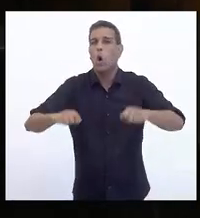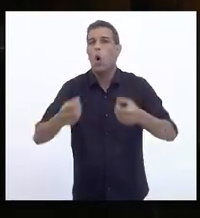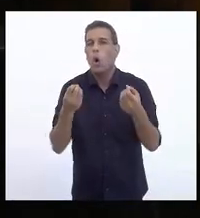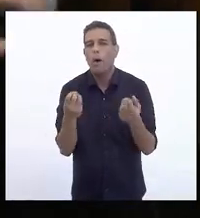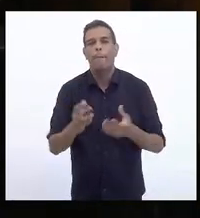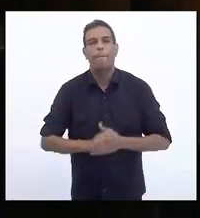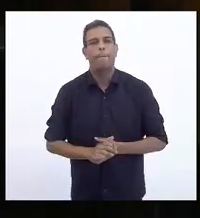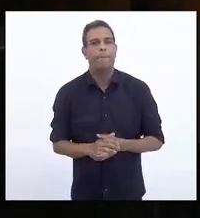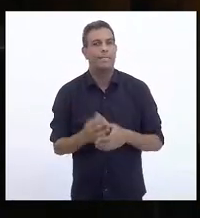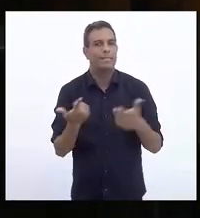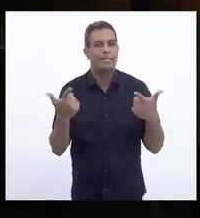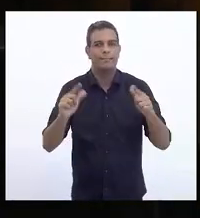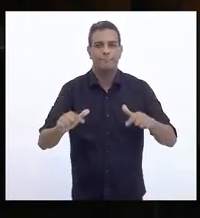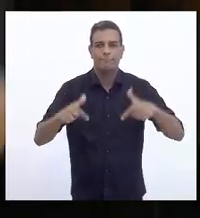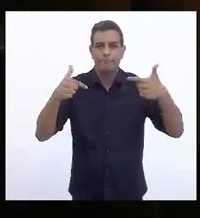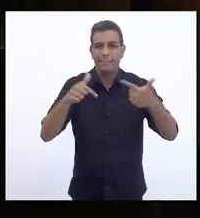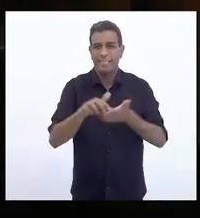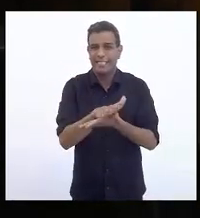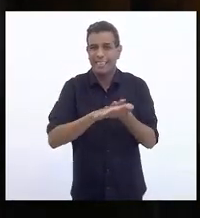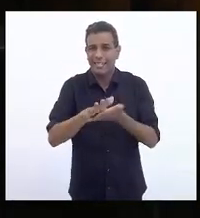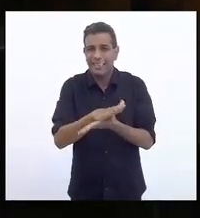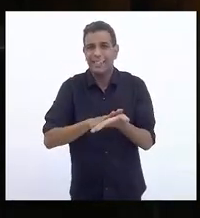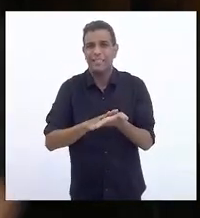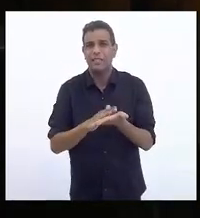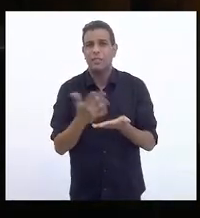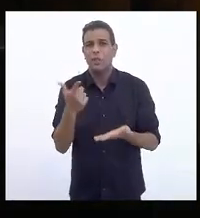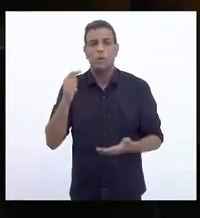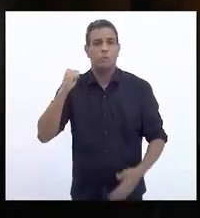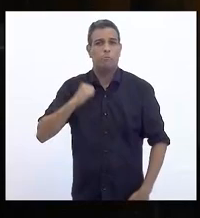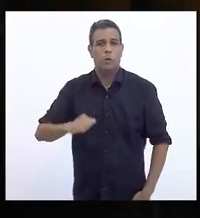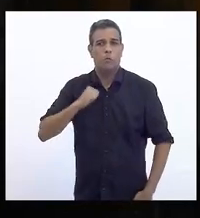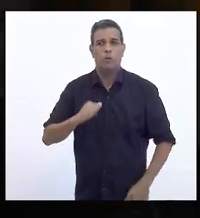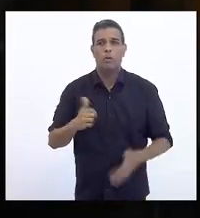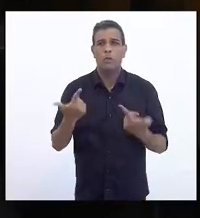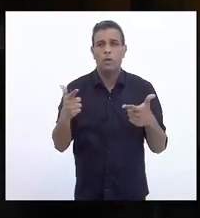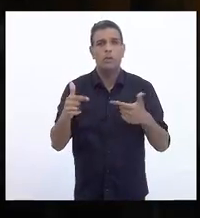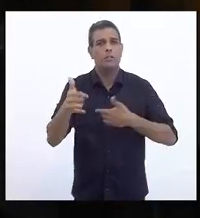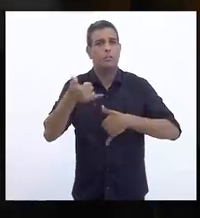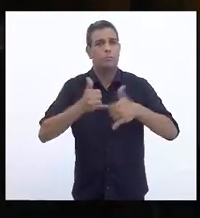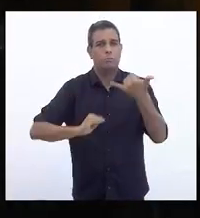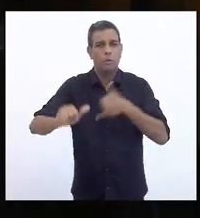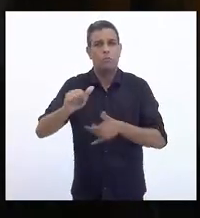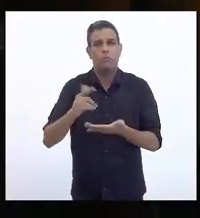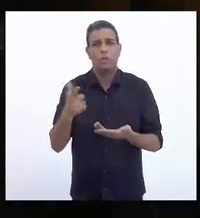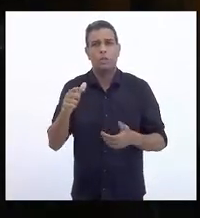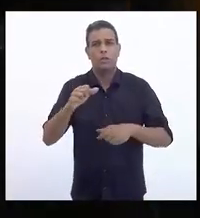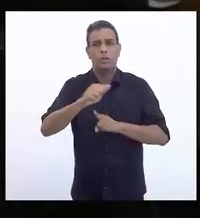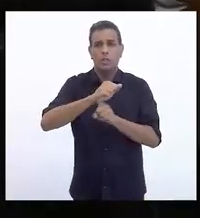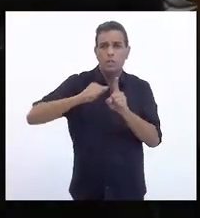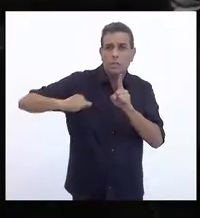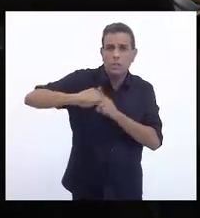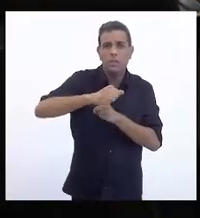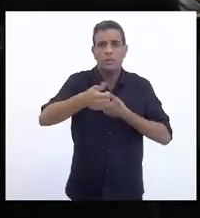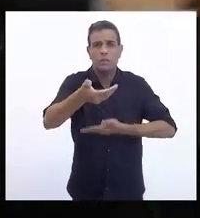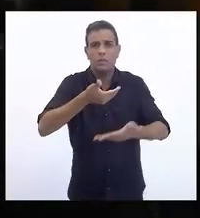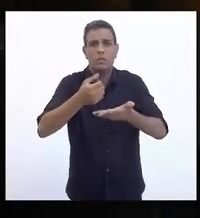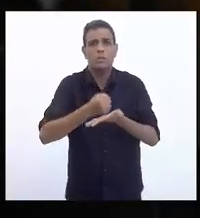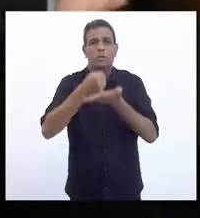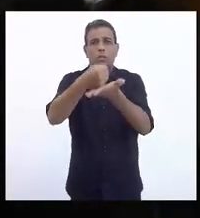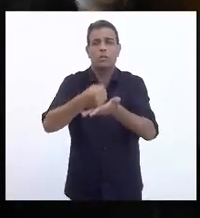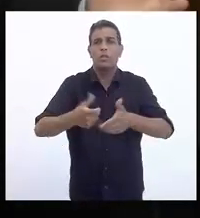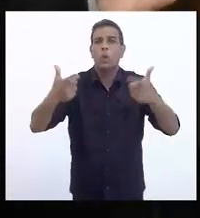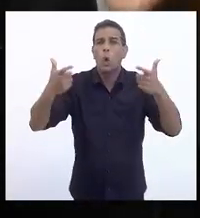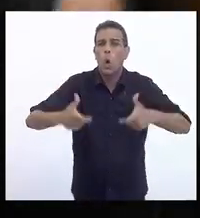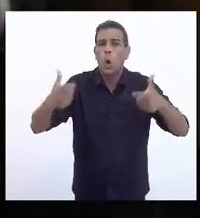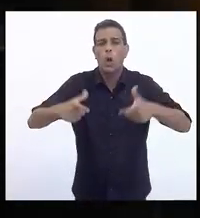essa? Não tem dedicação exclusiva, não tem bolsista, não tem laboratório, não tem assistente administrativo. Todo mundo ia querer. Mas que